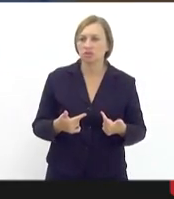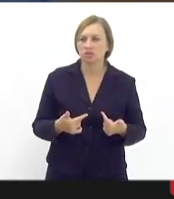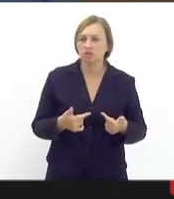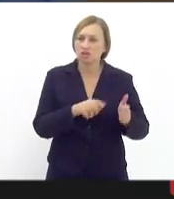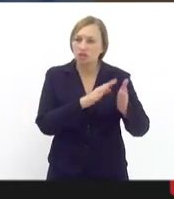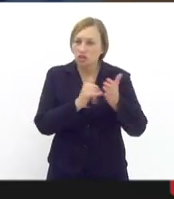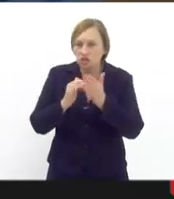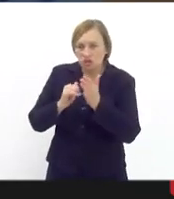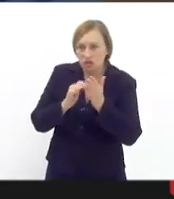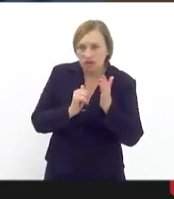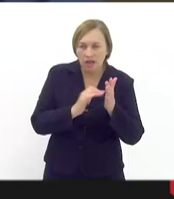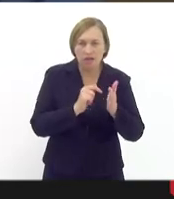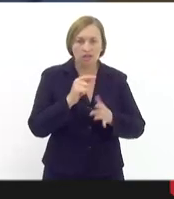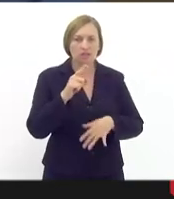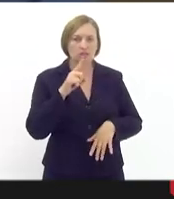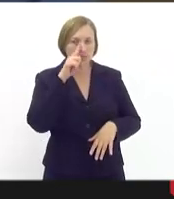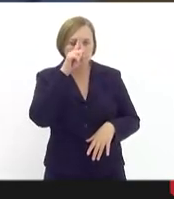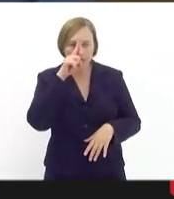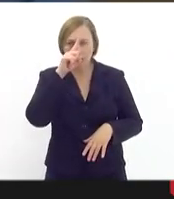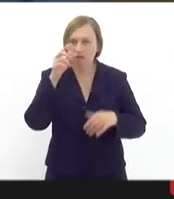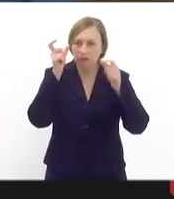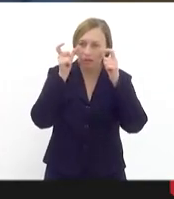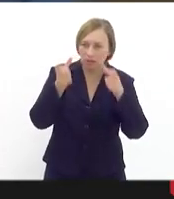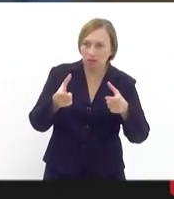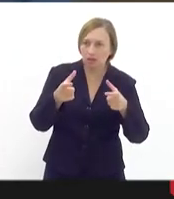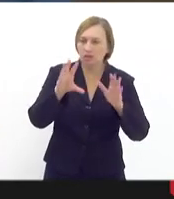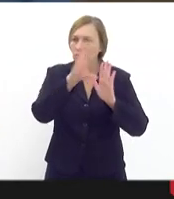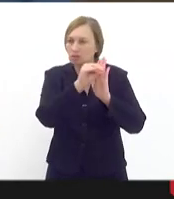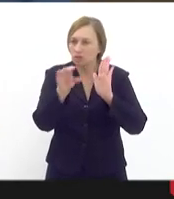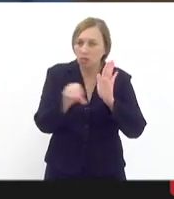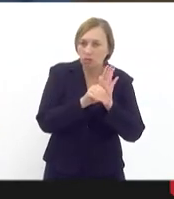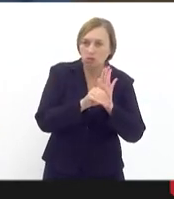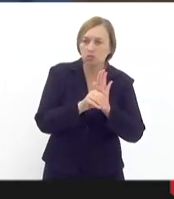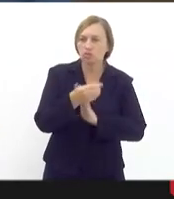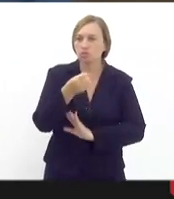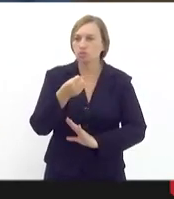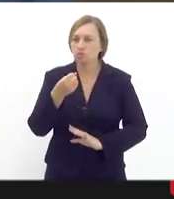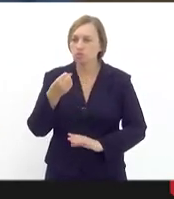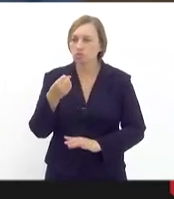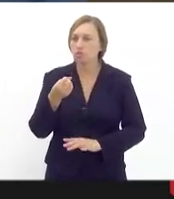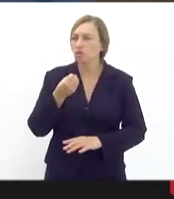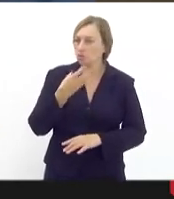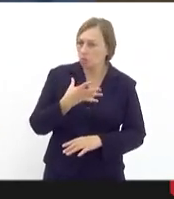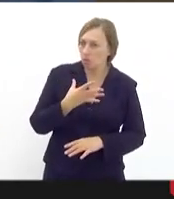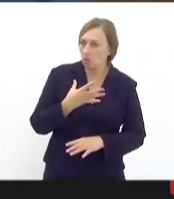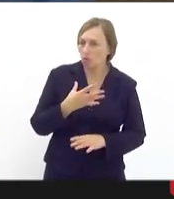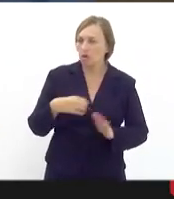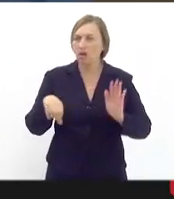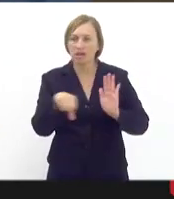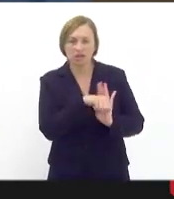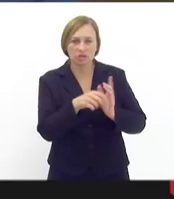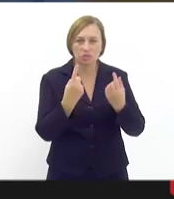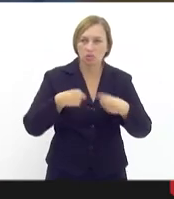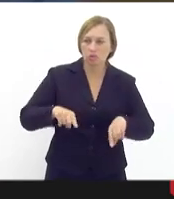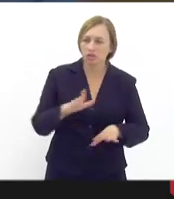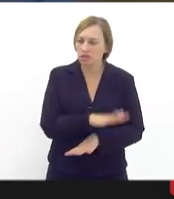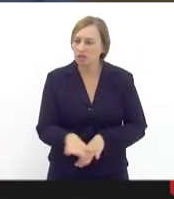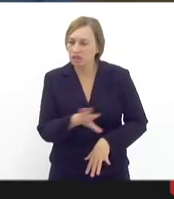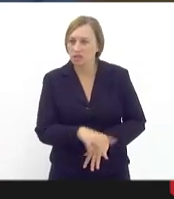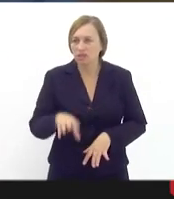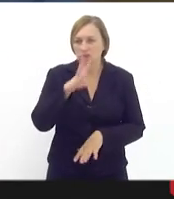riscos. Nós estamos atentos a conteúdos ilegais circunscritos a crimes contra criança e